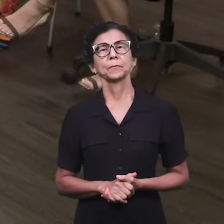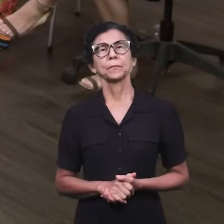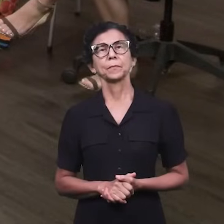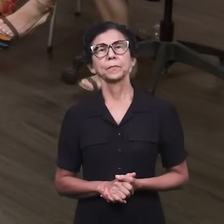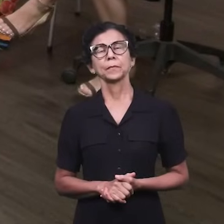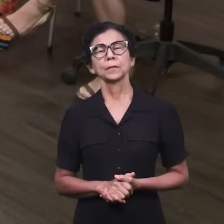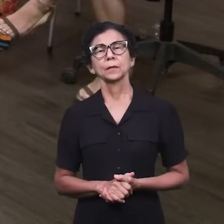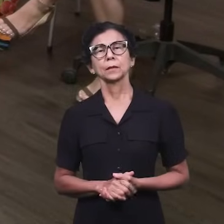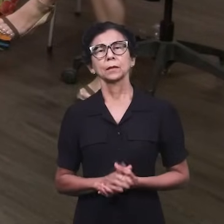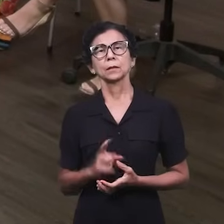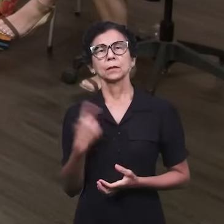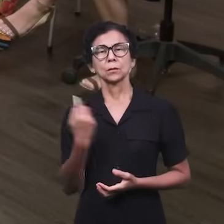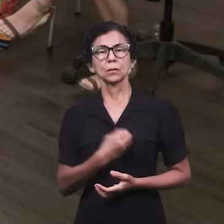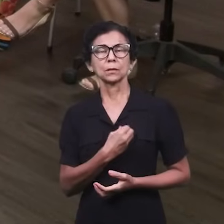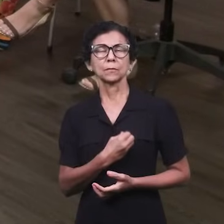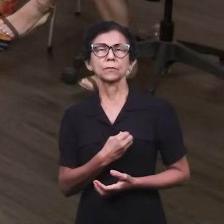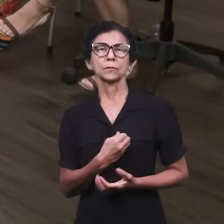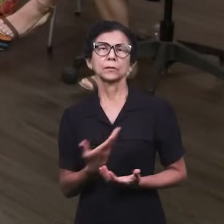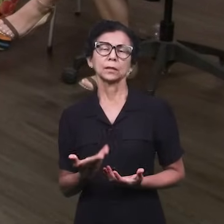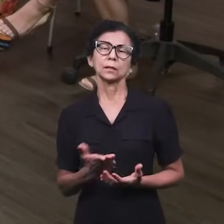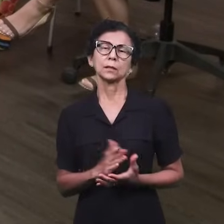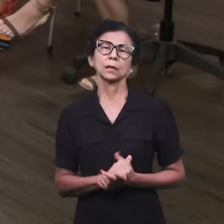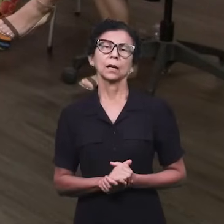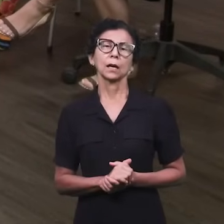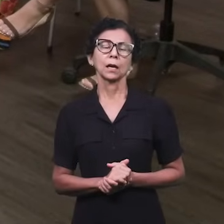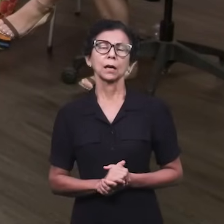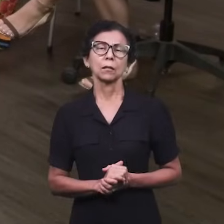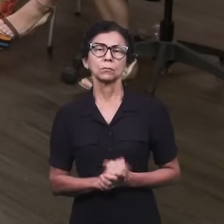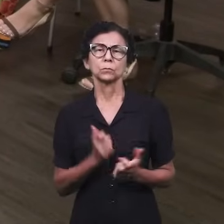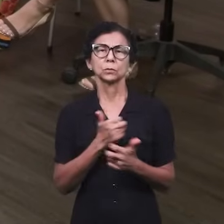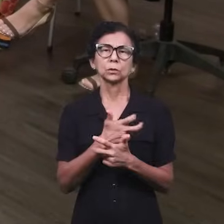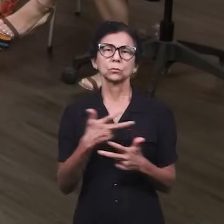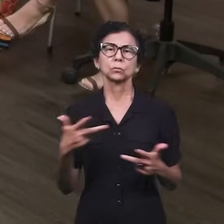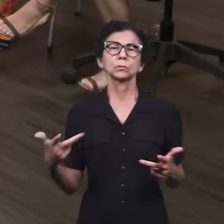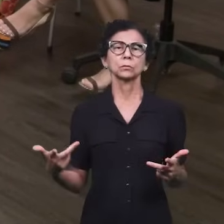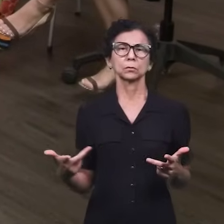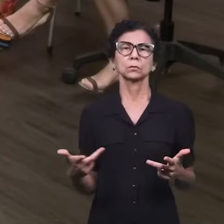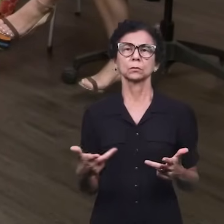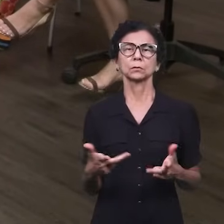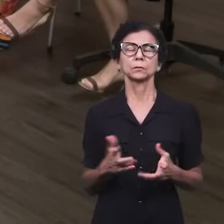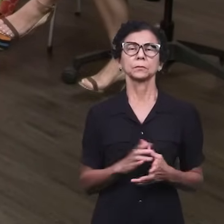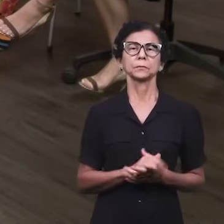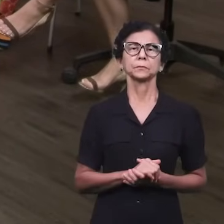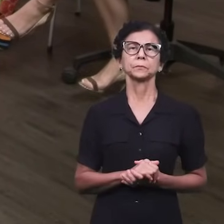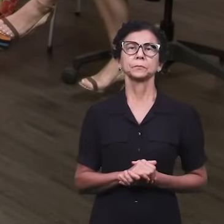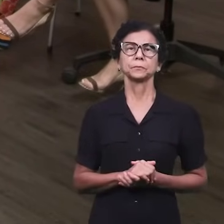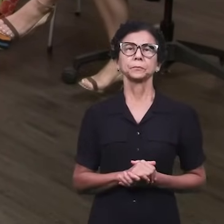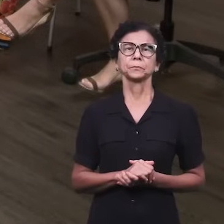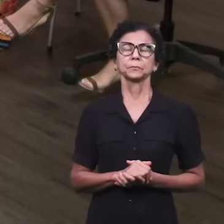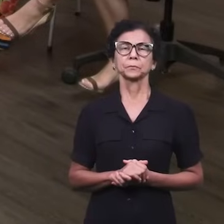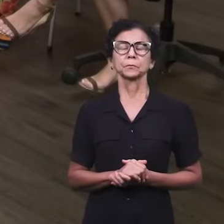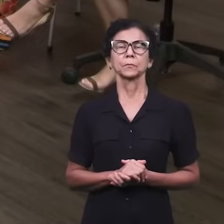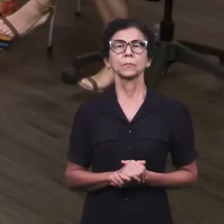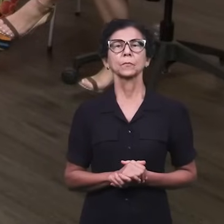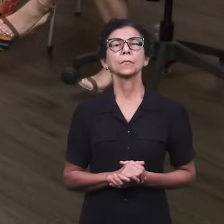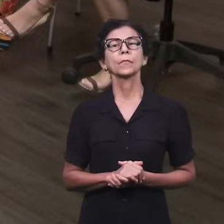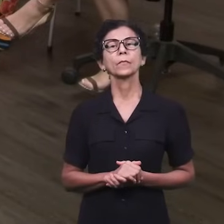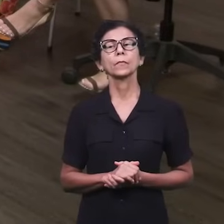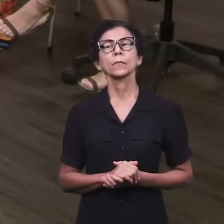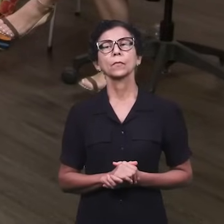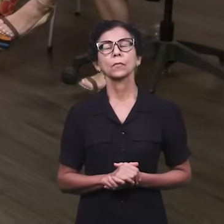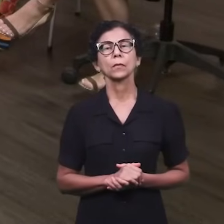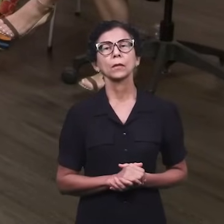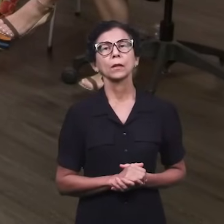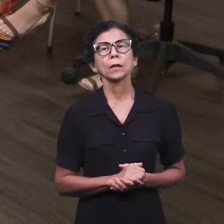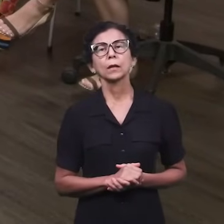um conjunto né de um conjunto E são vários aspectos a leitura da palavra nós vamos falar